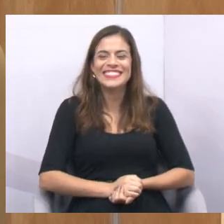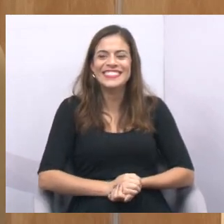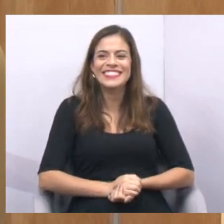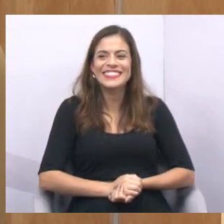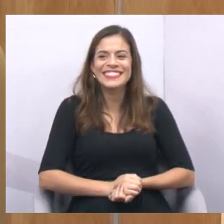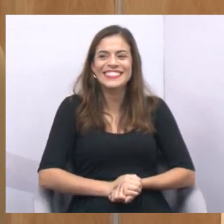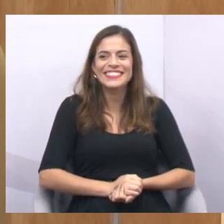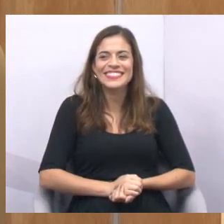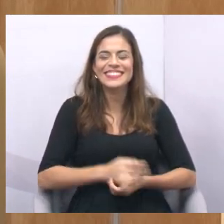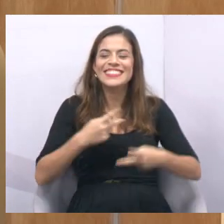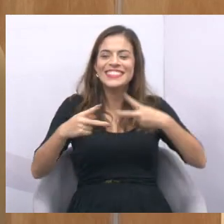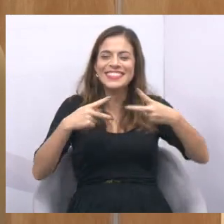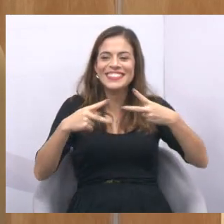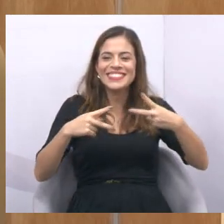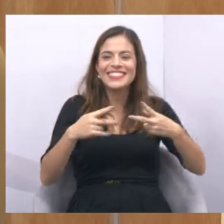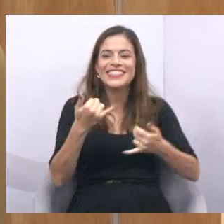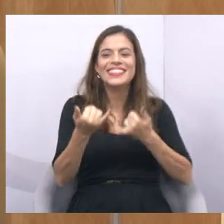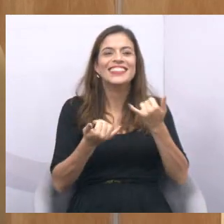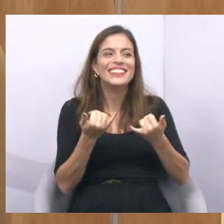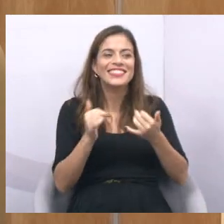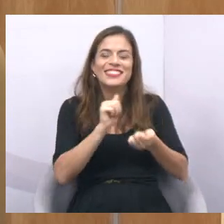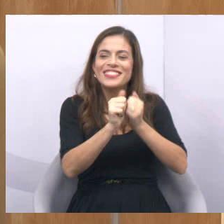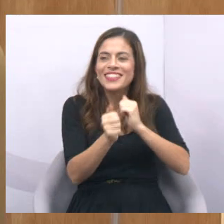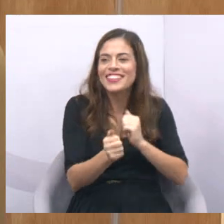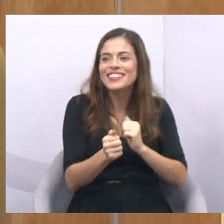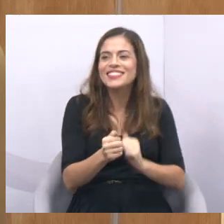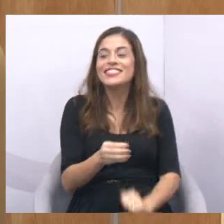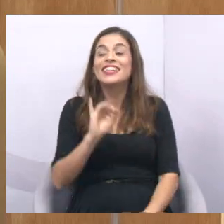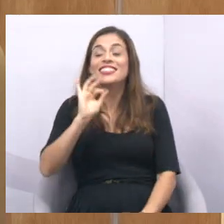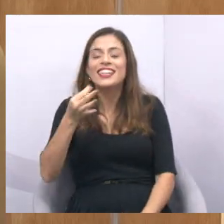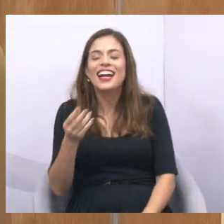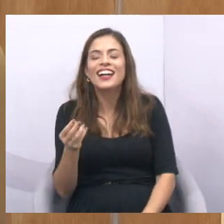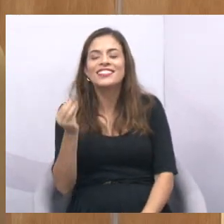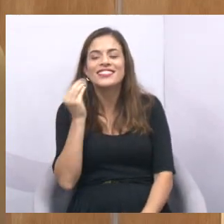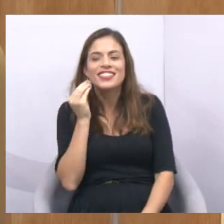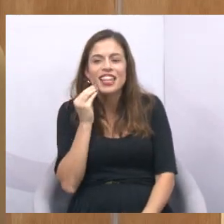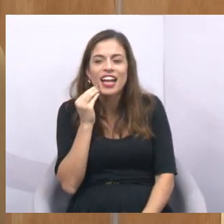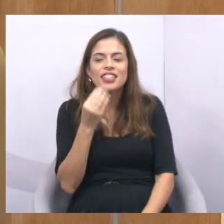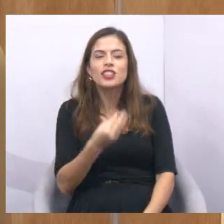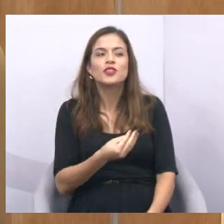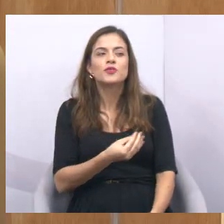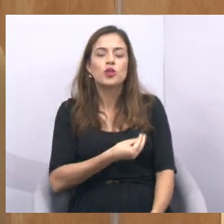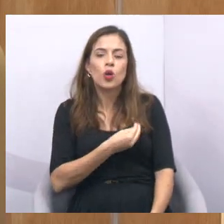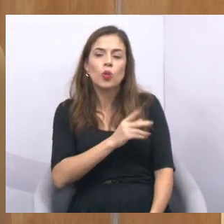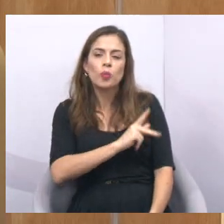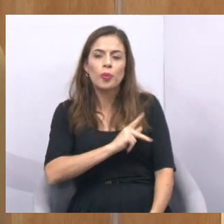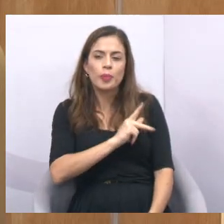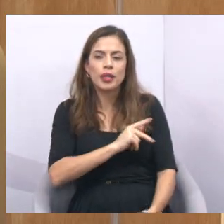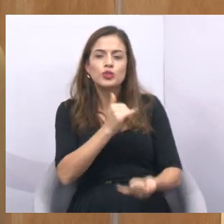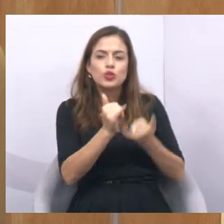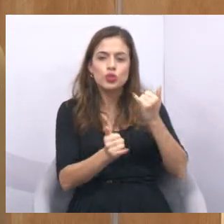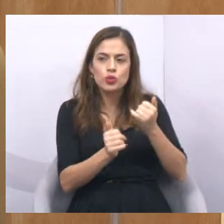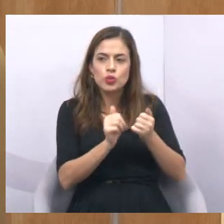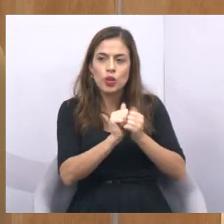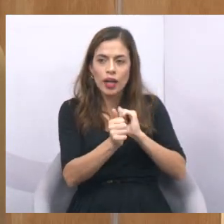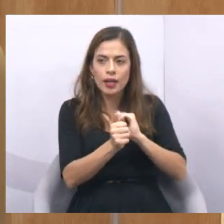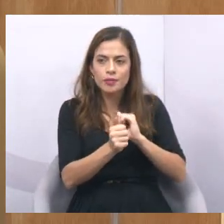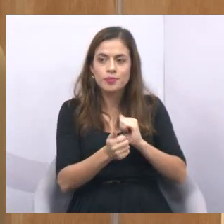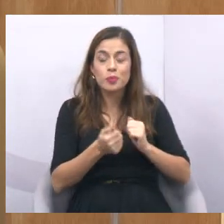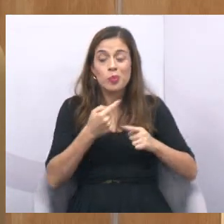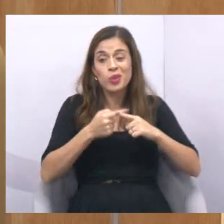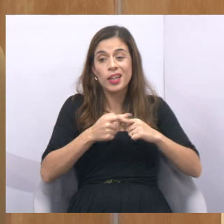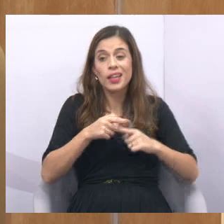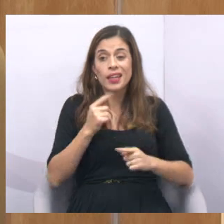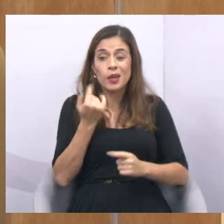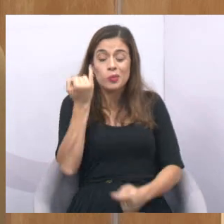estava em São José jogando, já tinha tentado jogar no Palmeiras, fiz um teste, eu era magrelo, meio baixo,